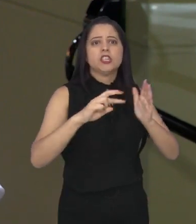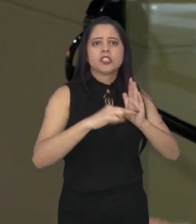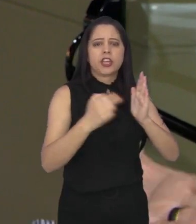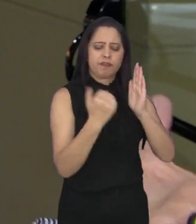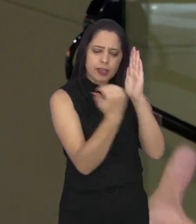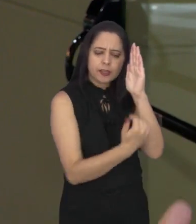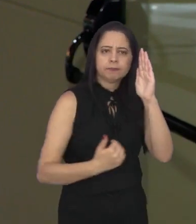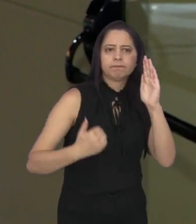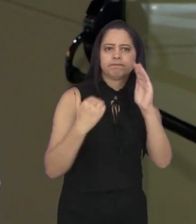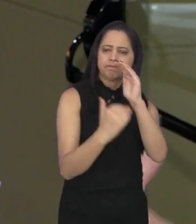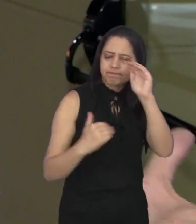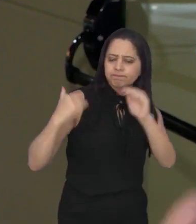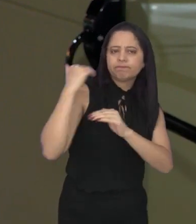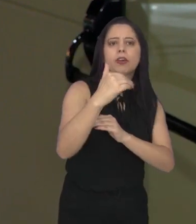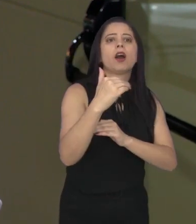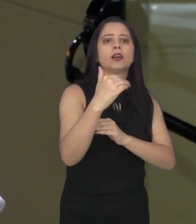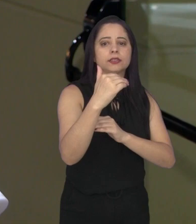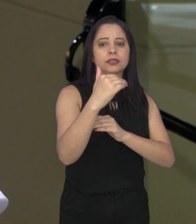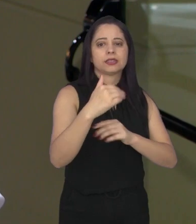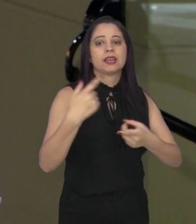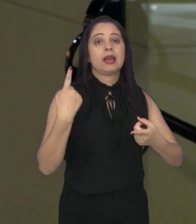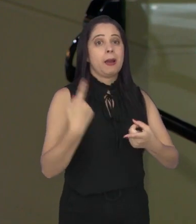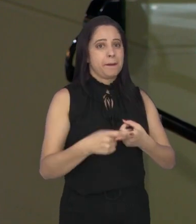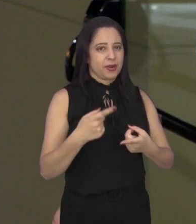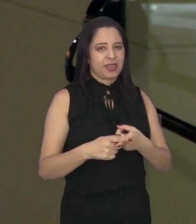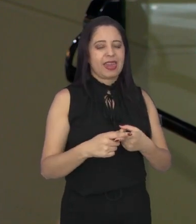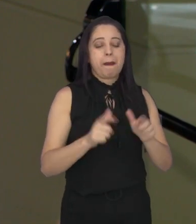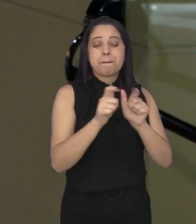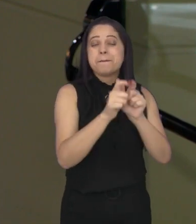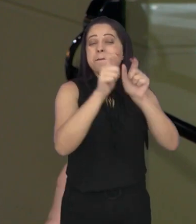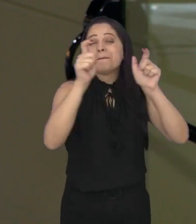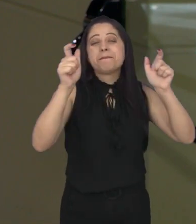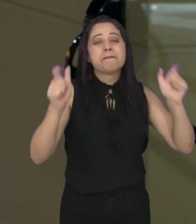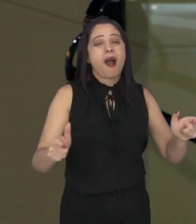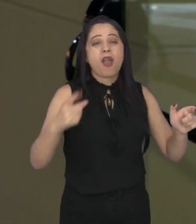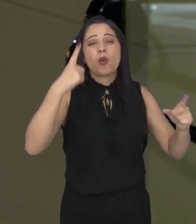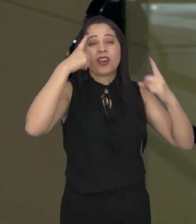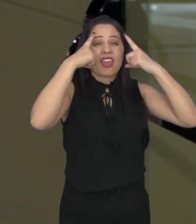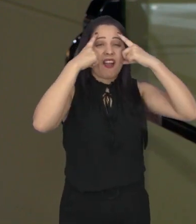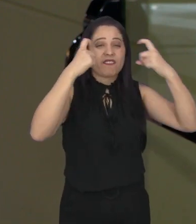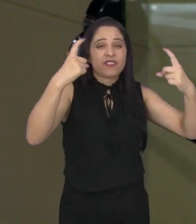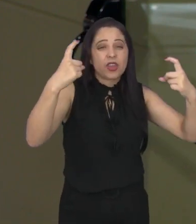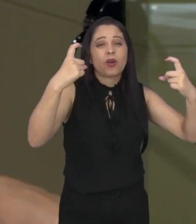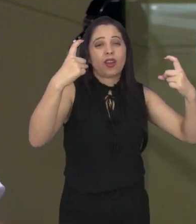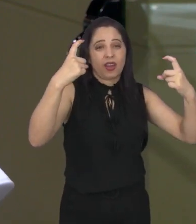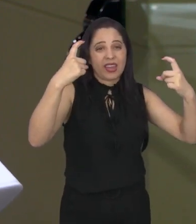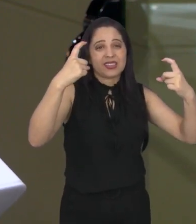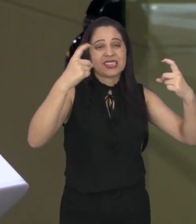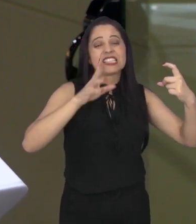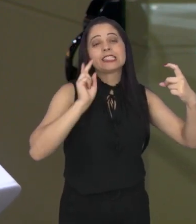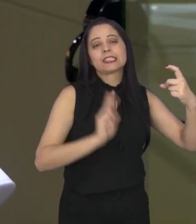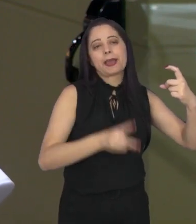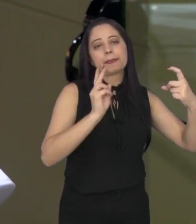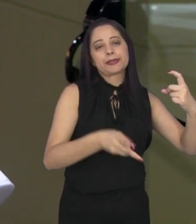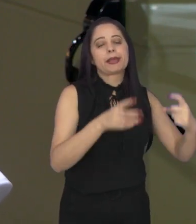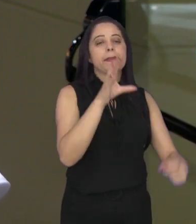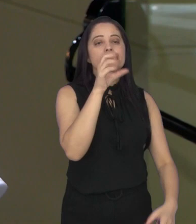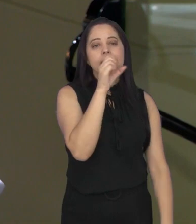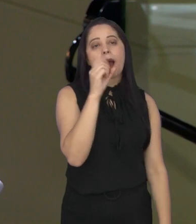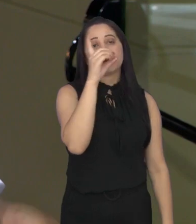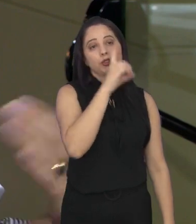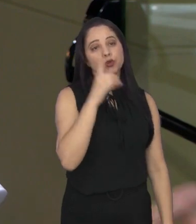vitória, sim. A gente sabe que a maioria da violência, uma grande parte da violência contra as mulheres acontecem aos finais de